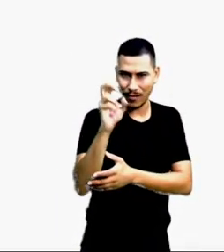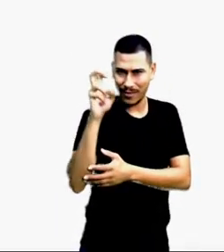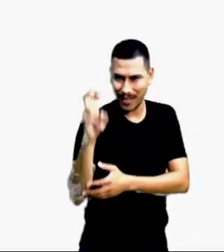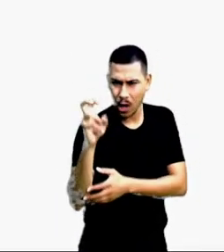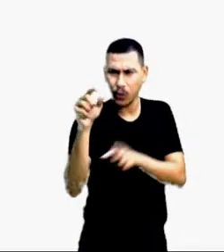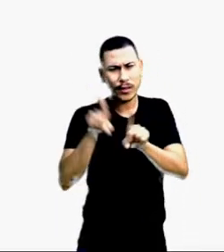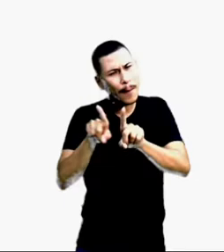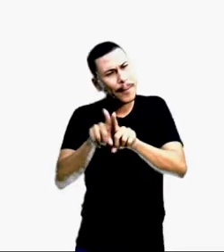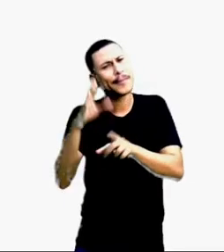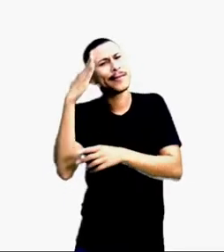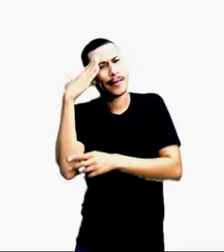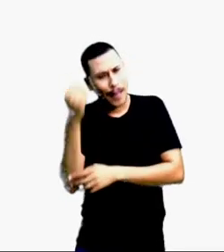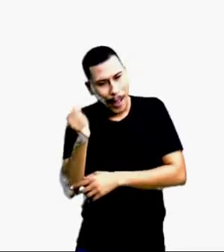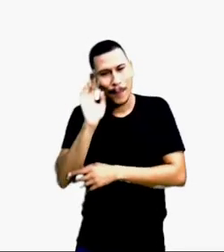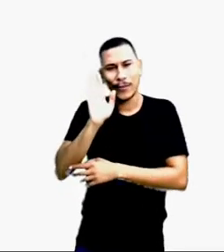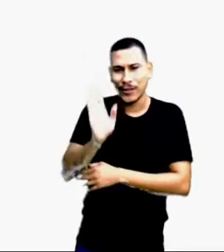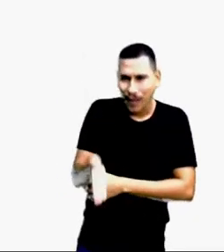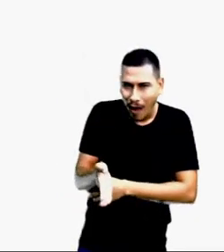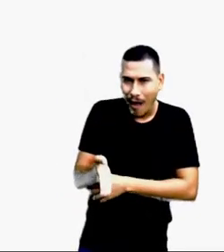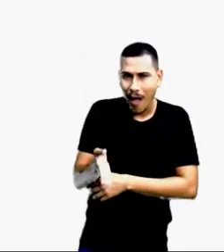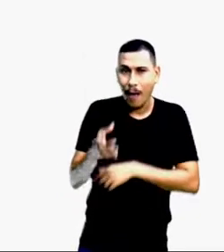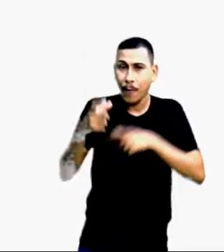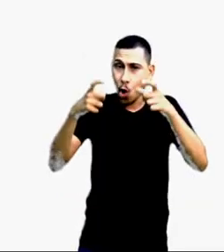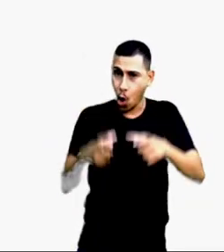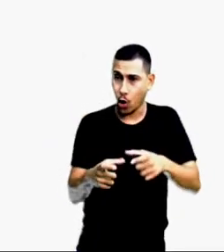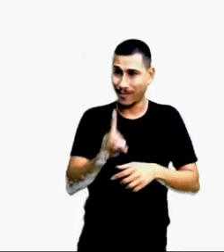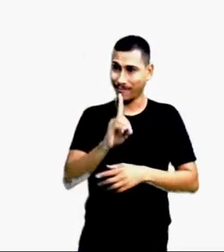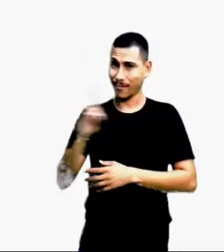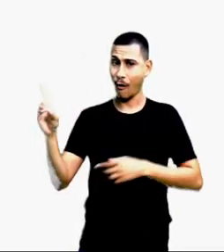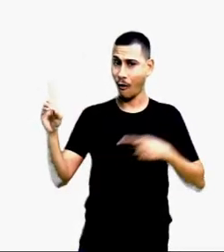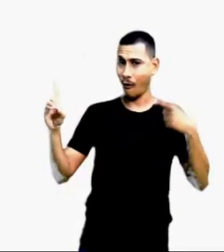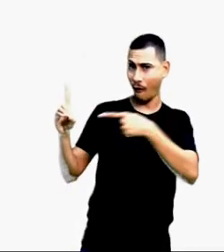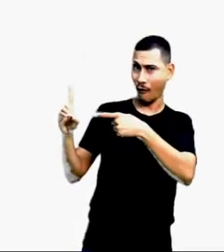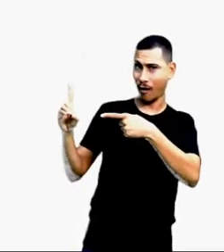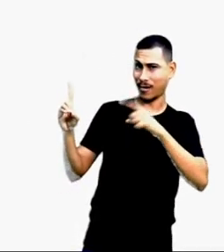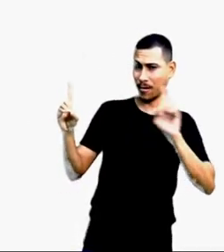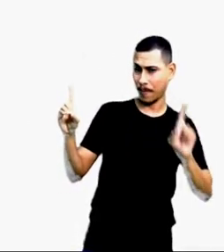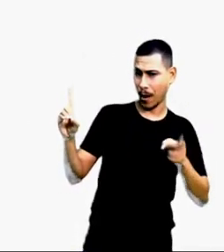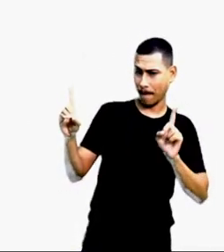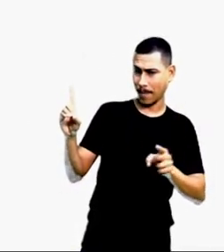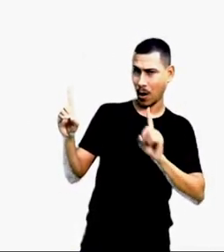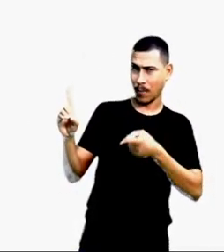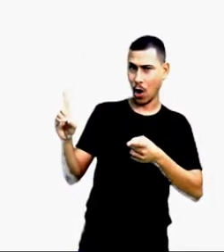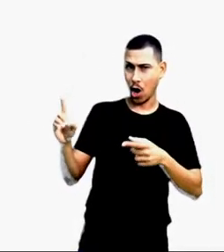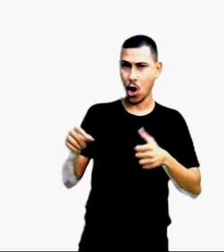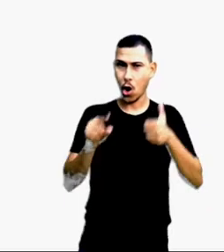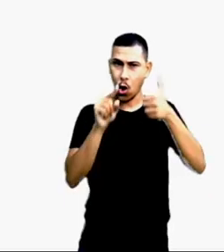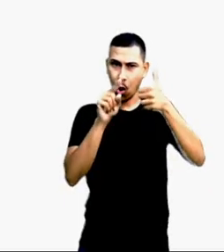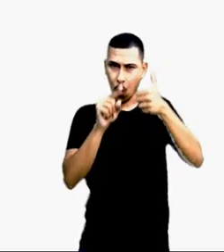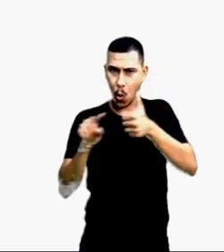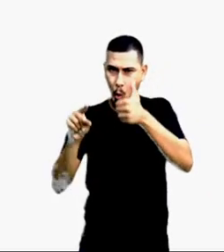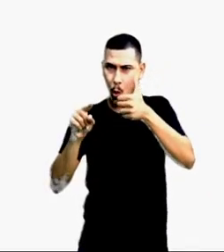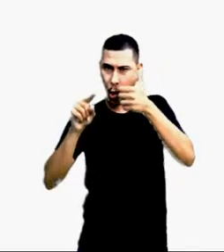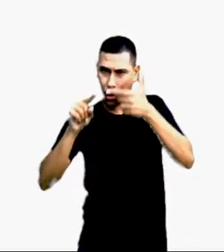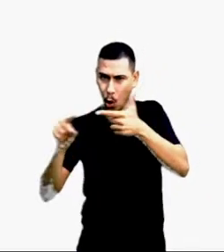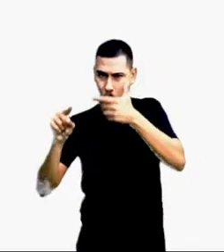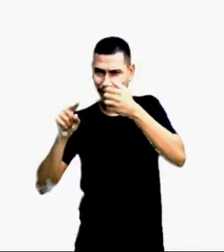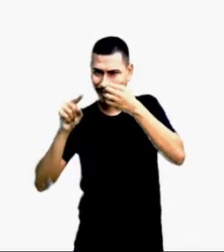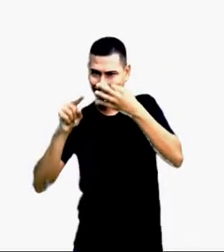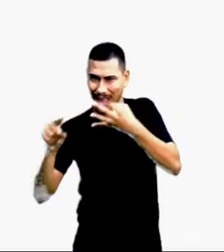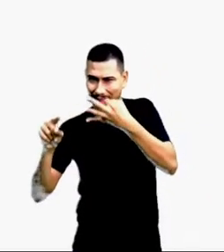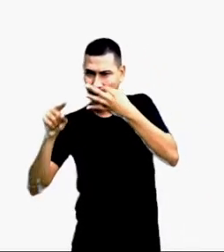0,005, também você já sabe. Anda para agora o lado direito. 1, 2, 3, 4 lá. Olha